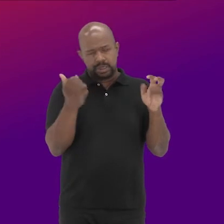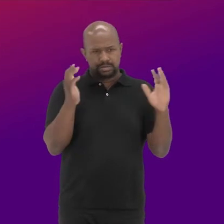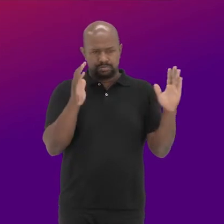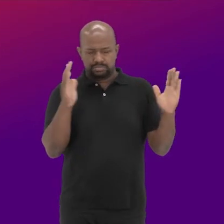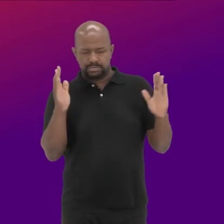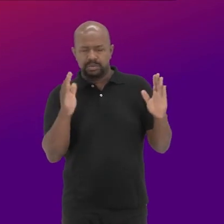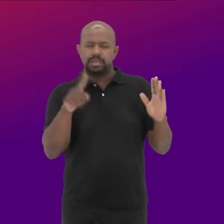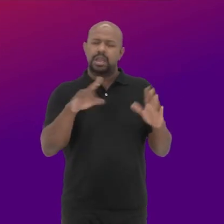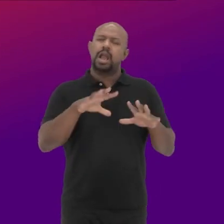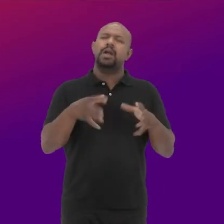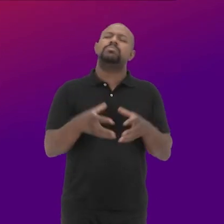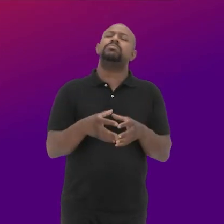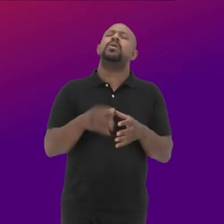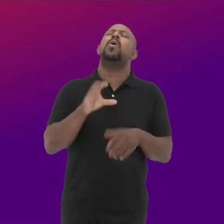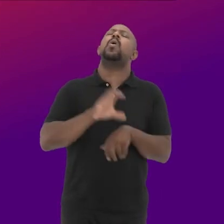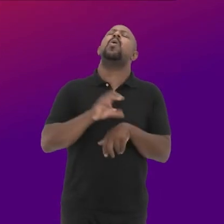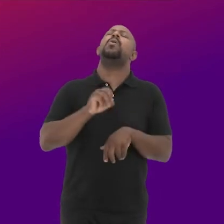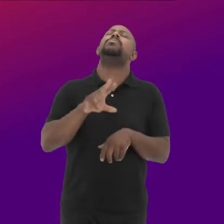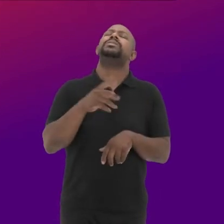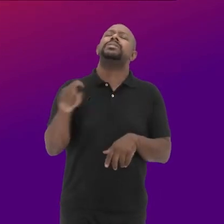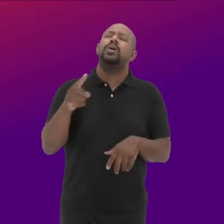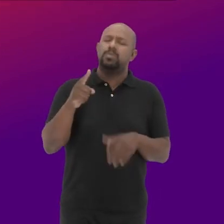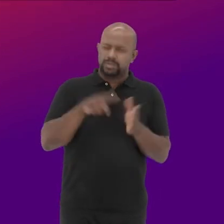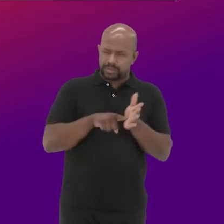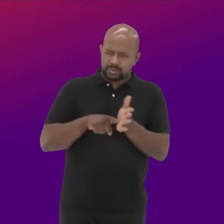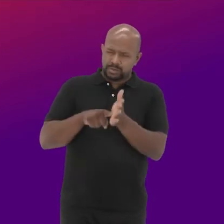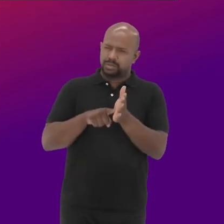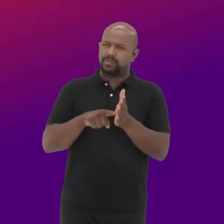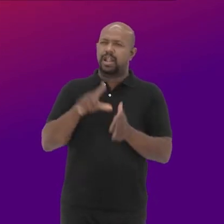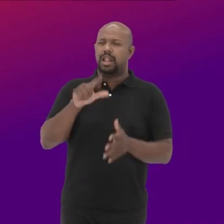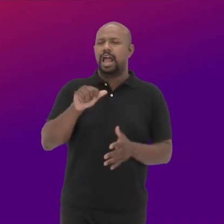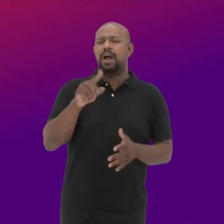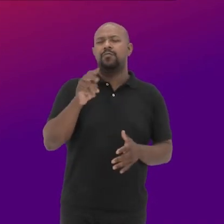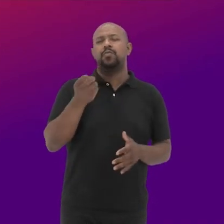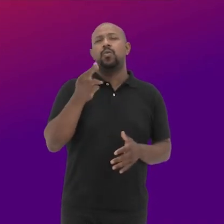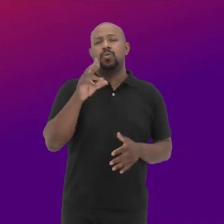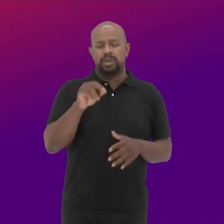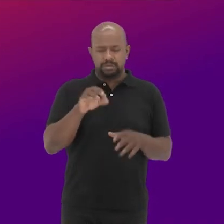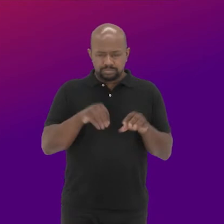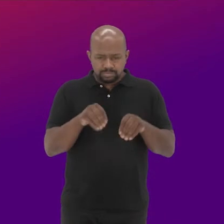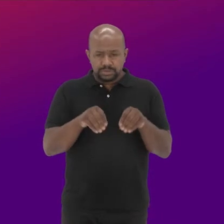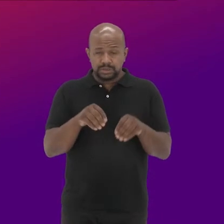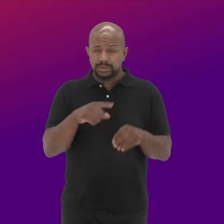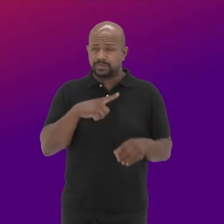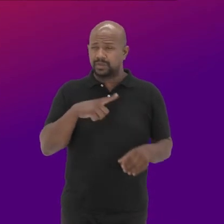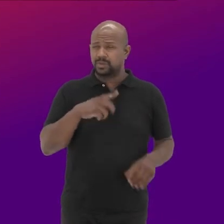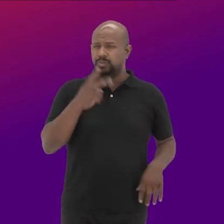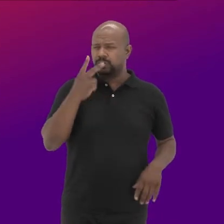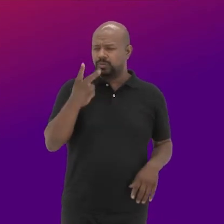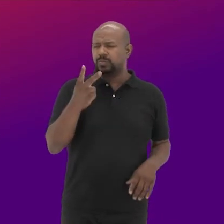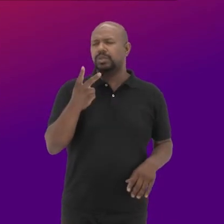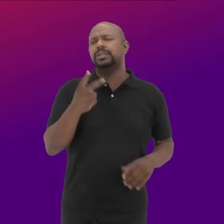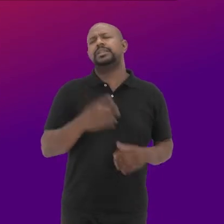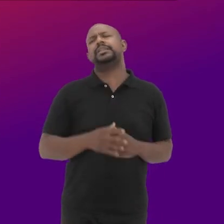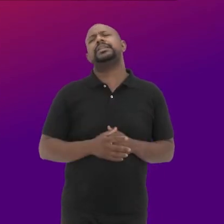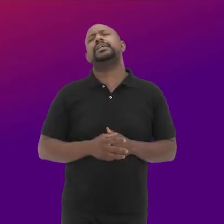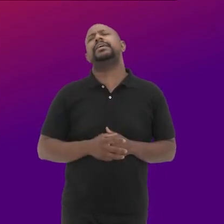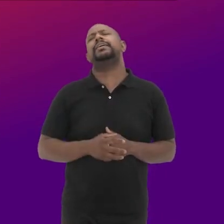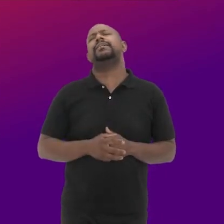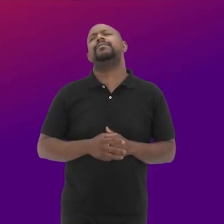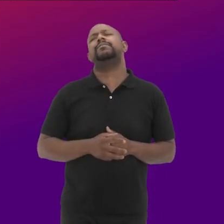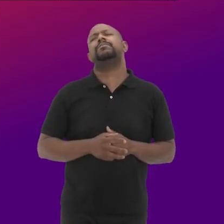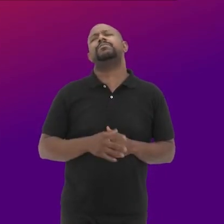do CEPLAC, que é a Comissão Executiva do Plano de Lavoura Caqueiro, né, houveram duas grandes,